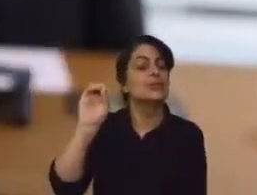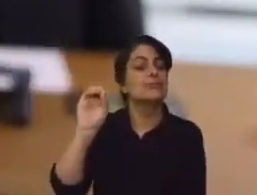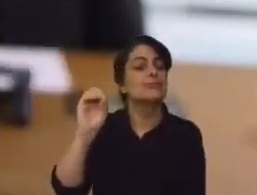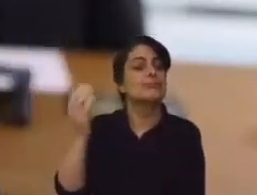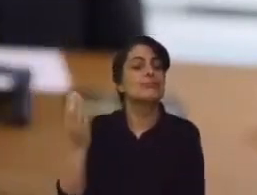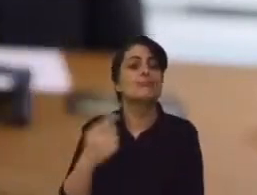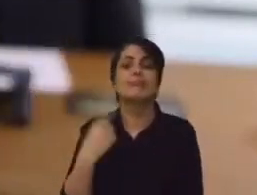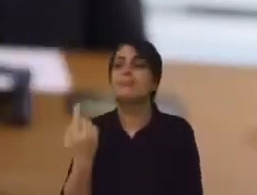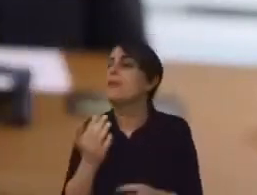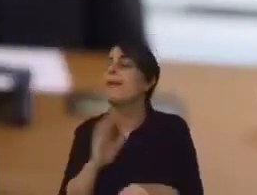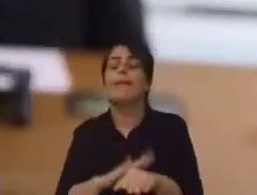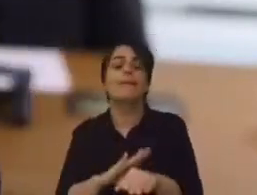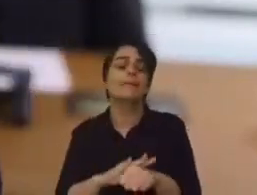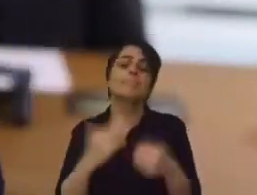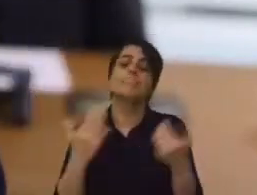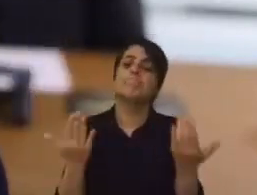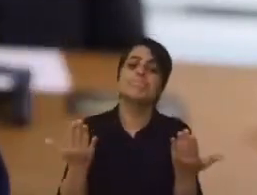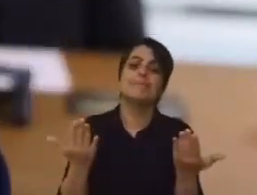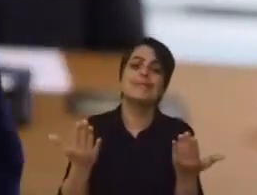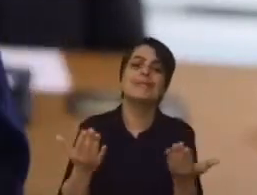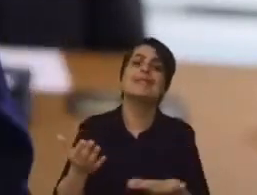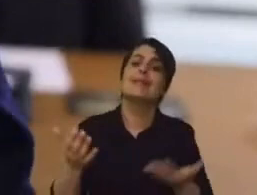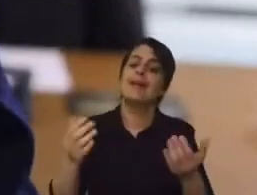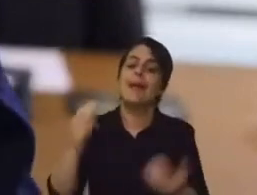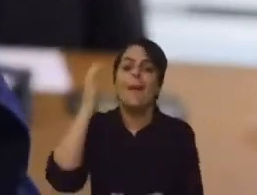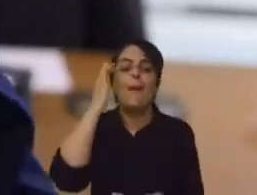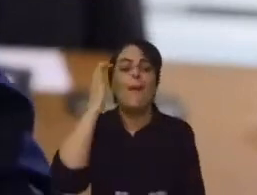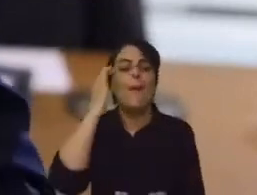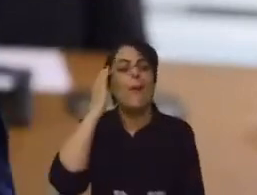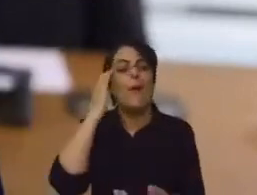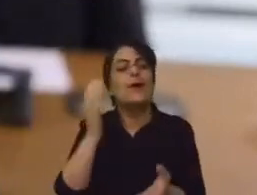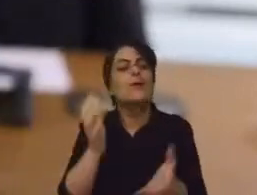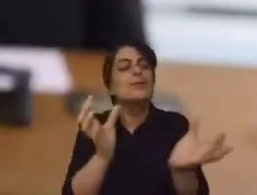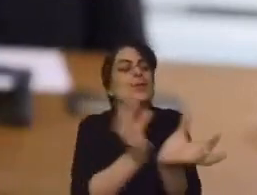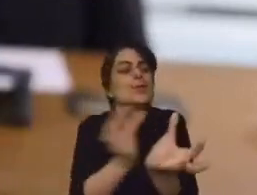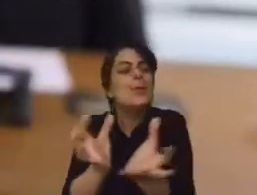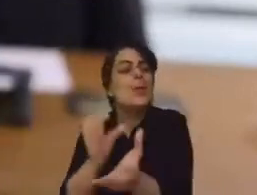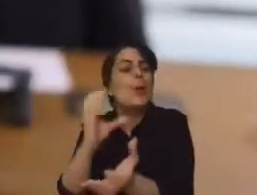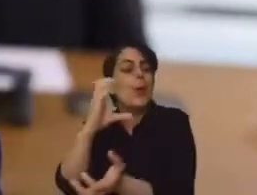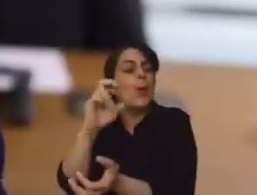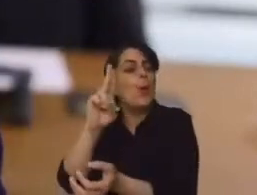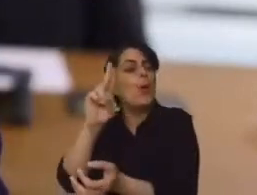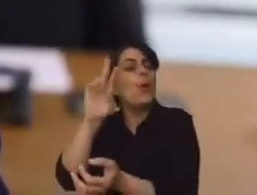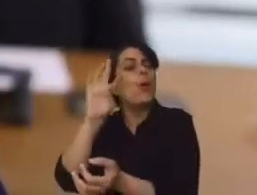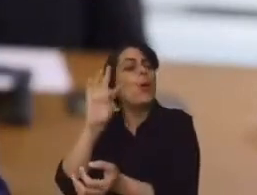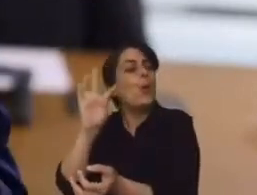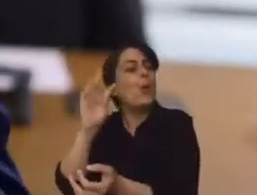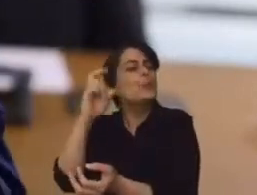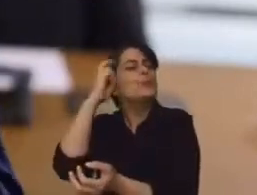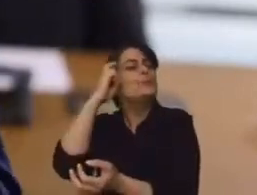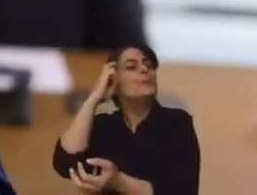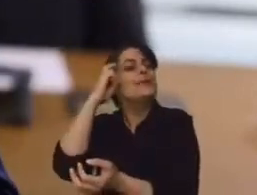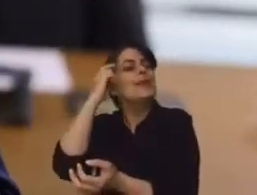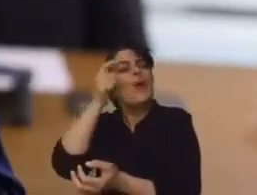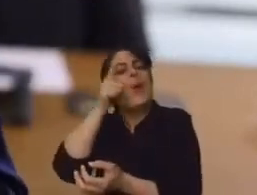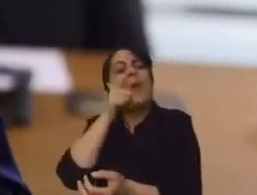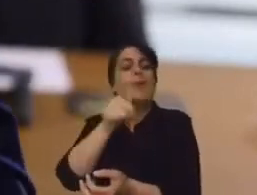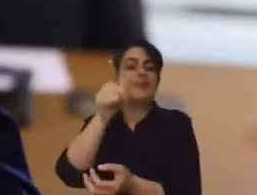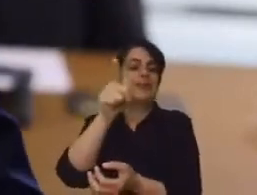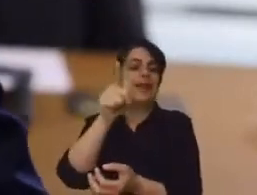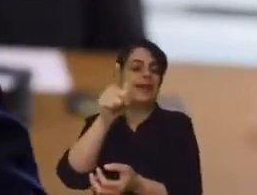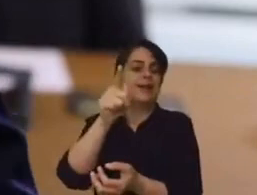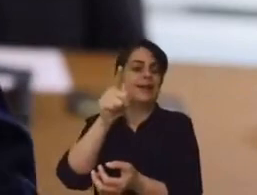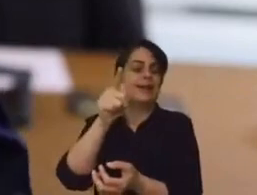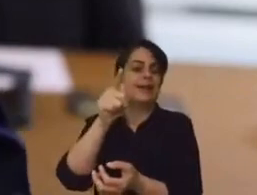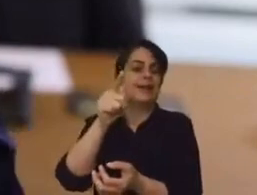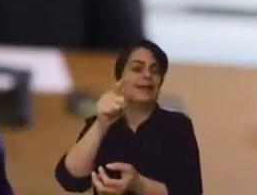que a inteligência coletiva da CUT, ela pode ajudar a dar resposta. Porque do ponto de vista dos empresários,